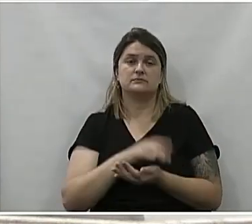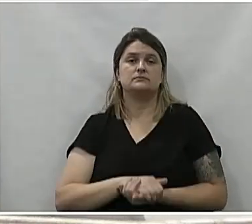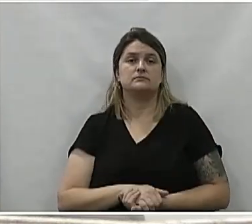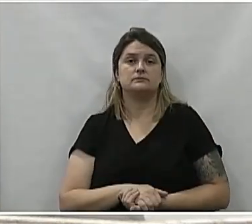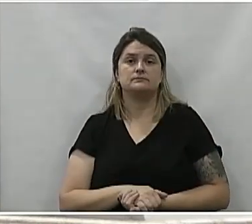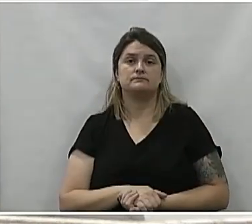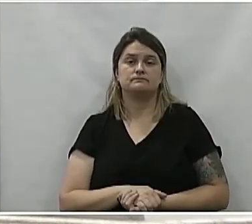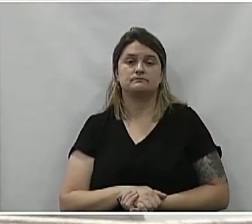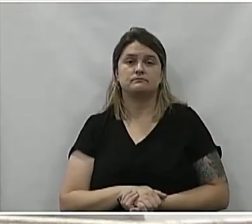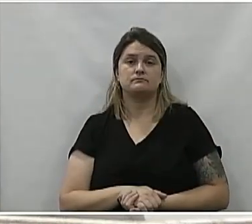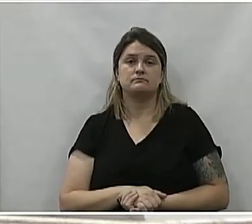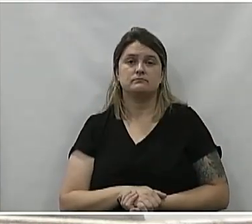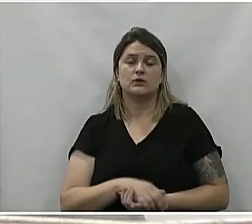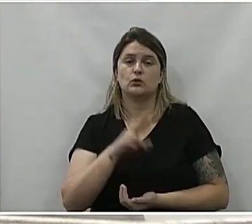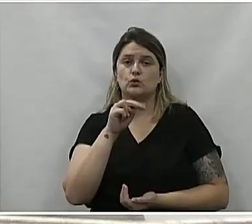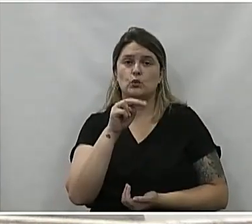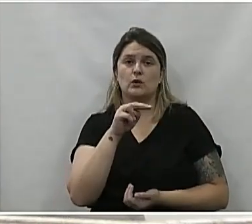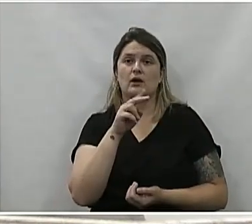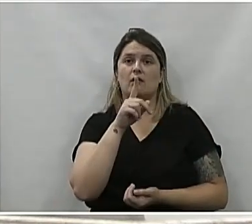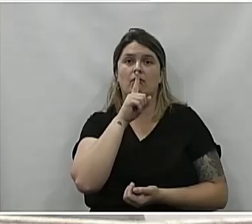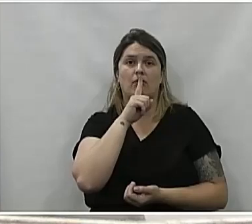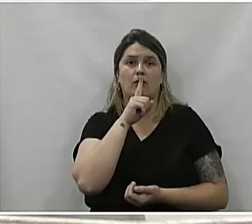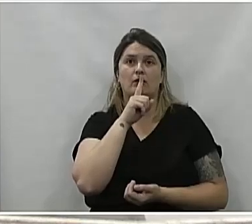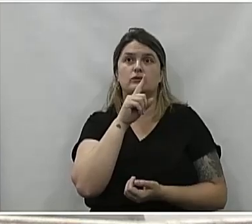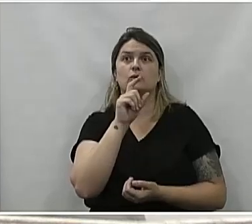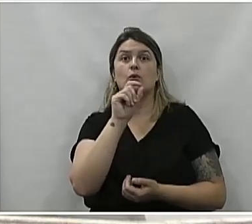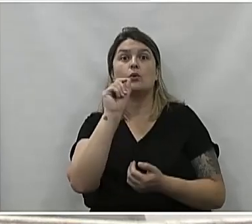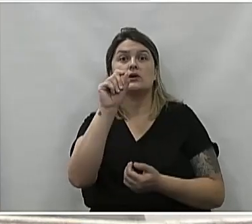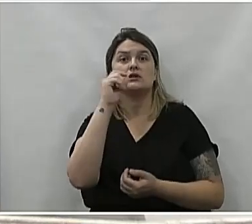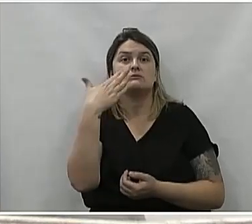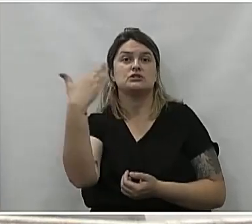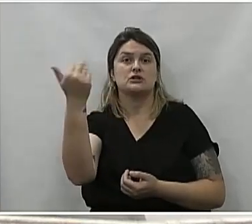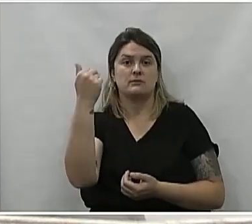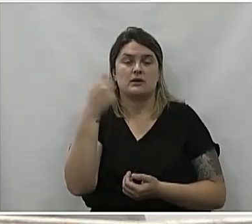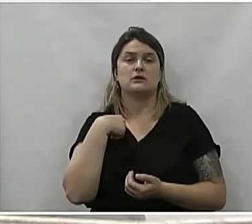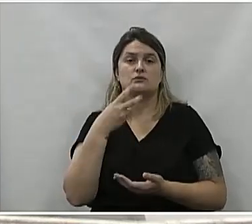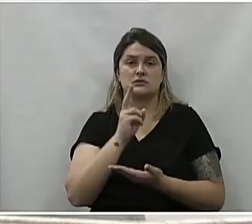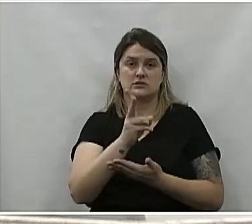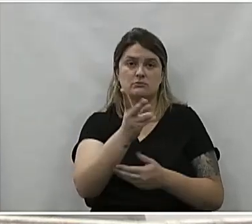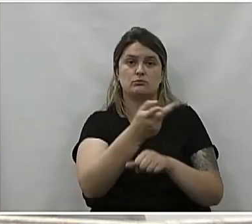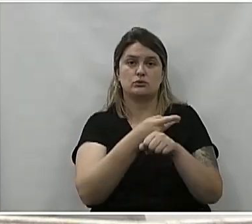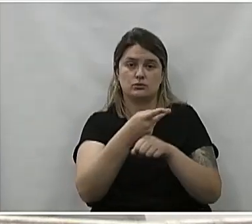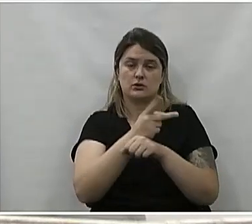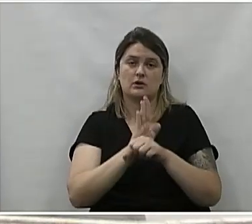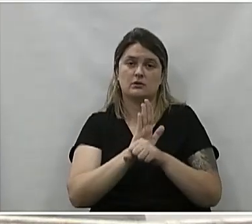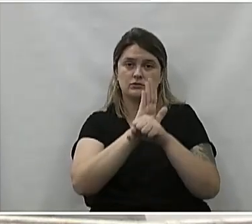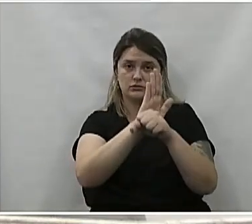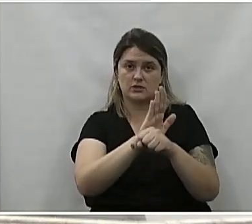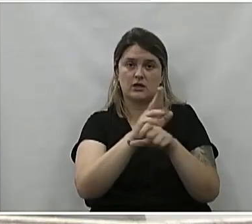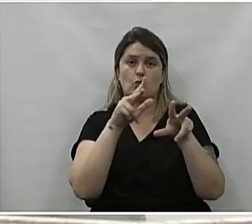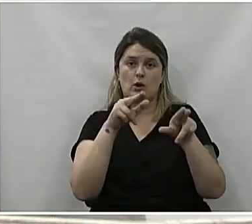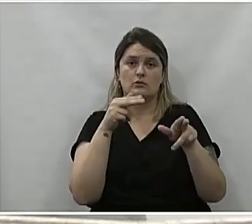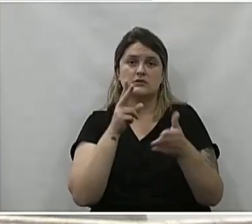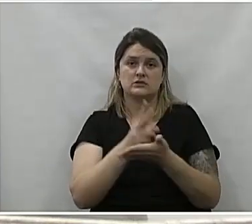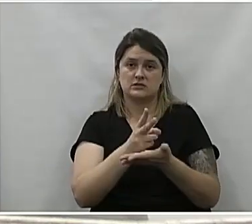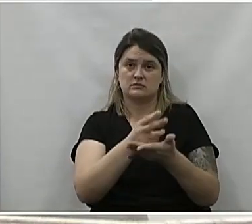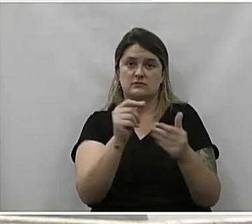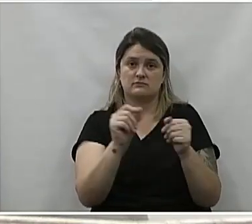Nunca vou ficar omisso De qualquer situação Que me chamarem Sempre vou estar buscando Contribuir Como eu sempre faço